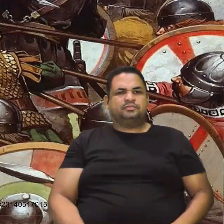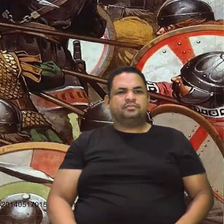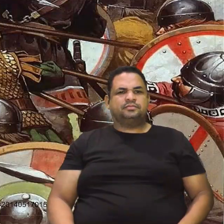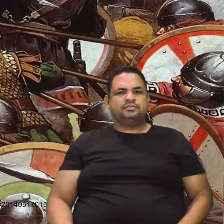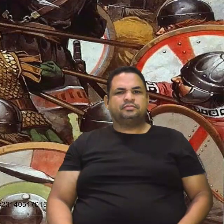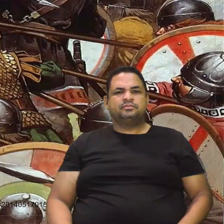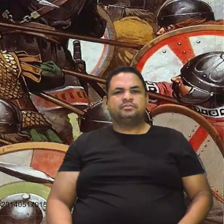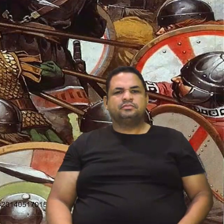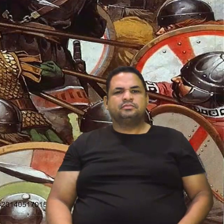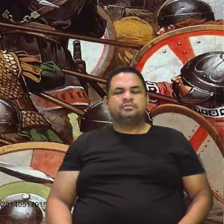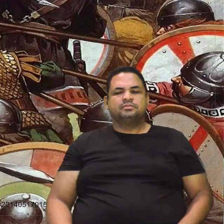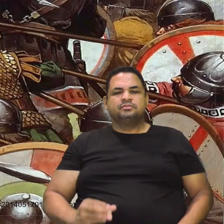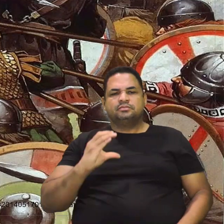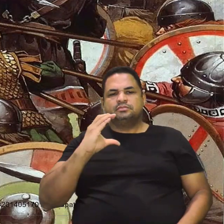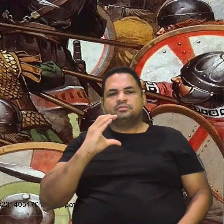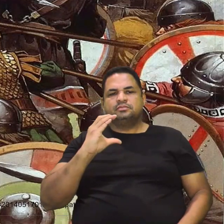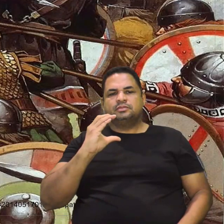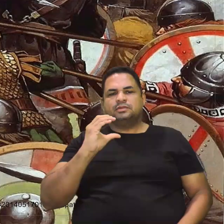da Catalunha.